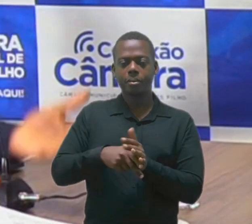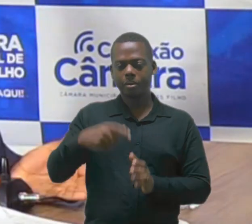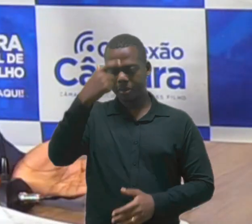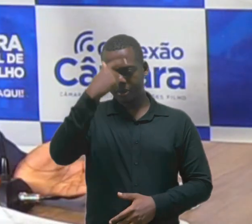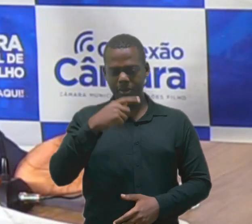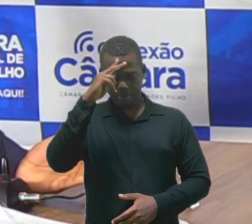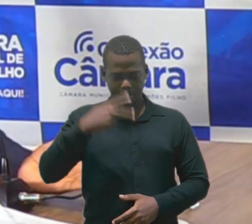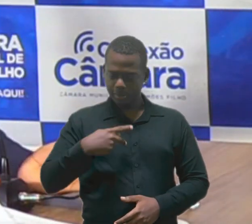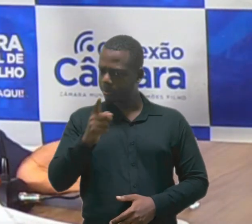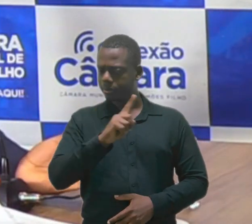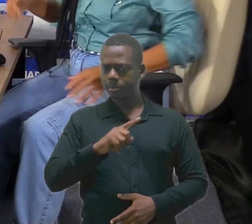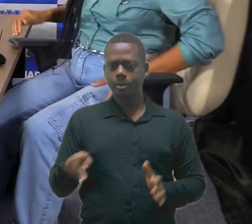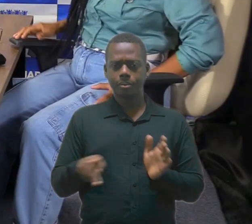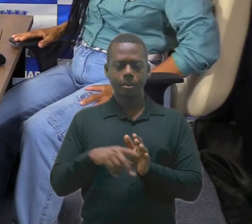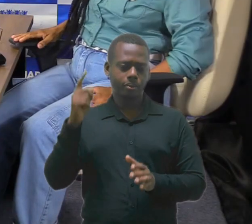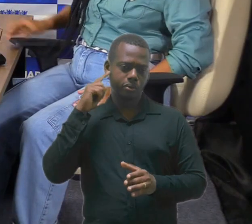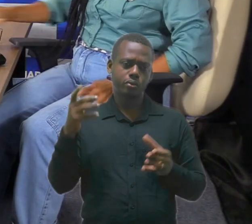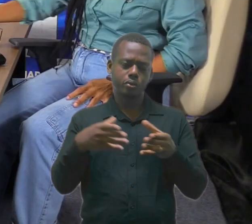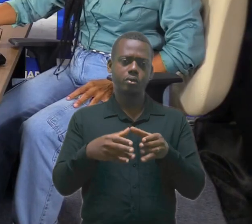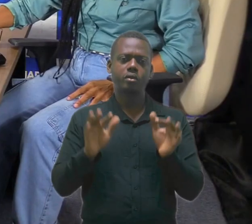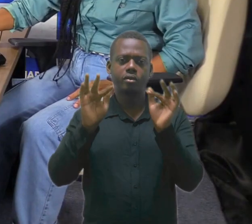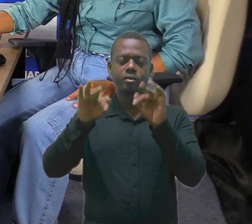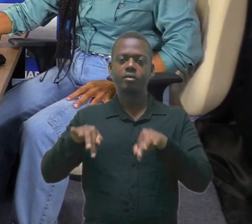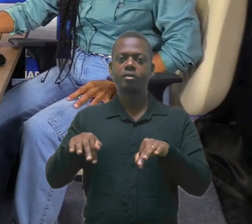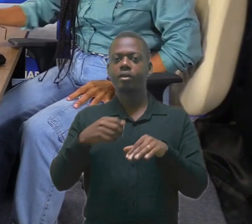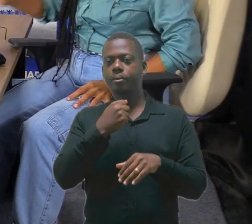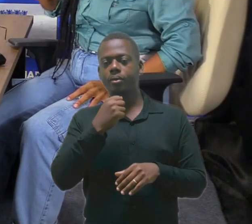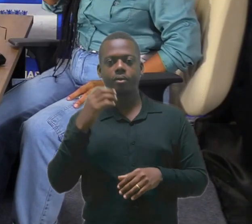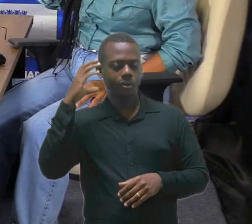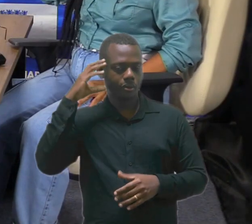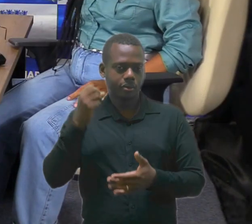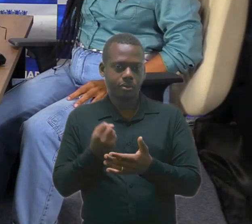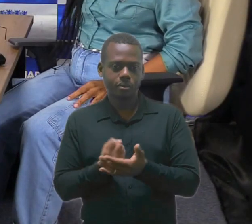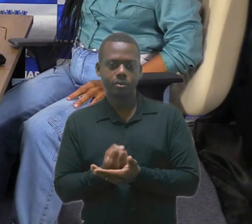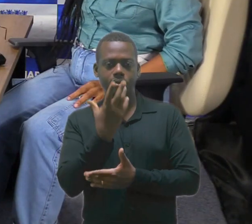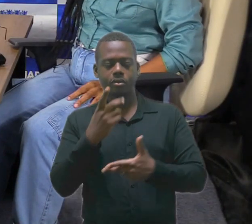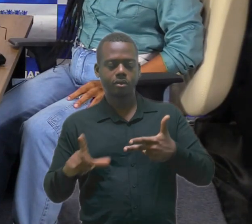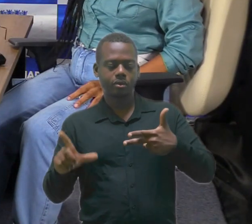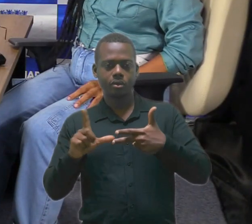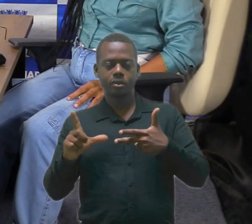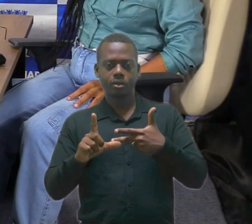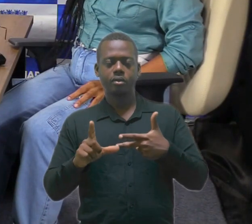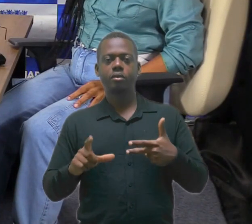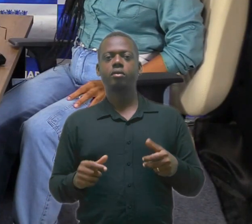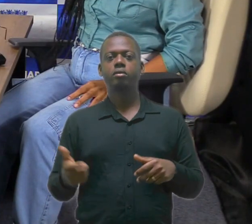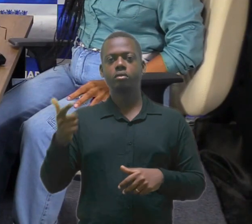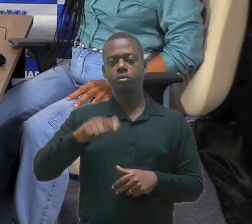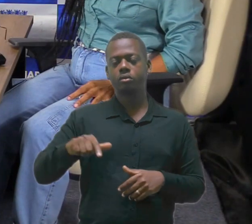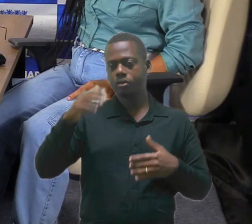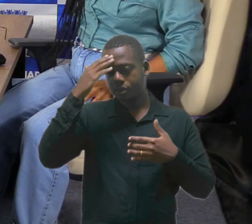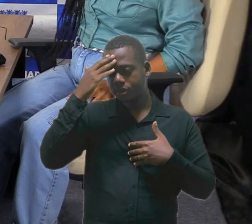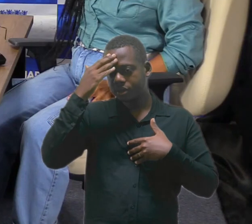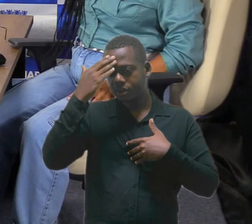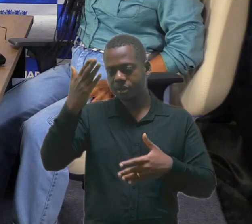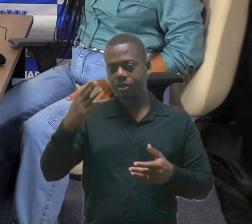não é para você, é para a comunidade. Bem, assim a gente encerra mais uma entrevista com o nosso podcast Legislativo em Pauta. Novamente,